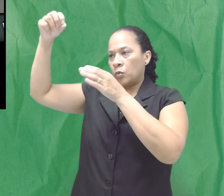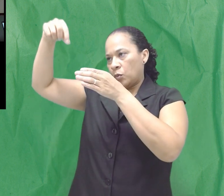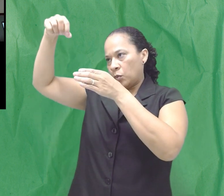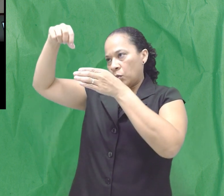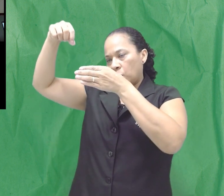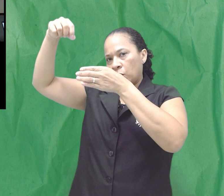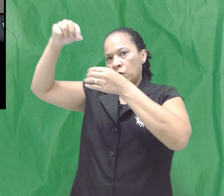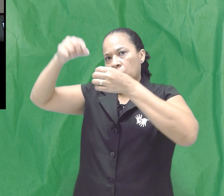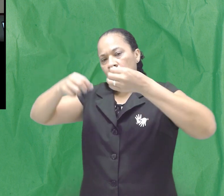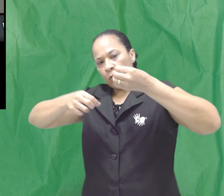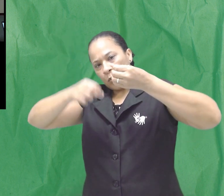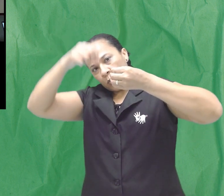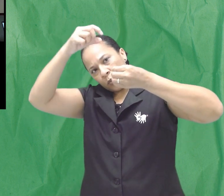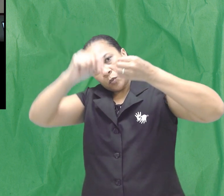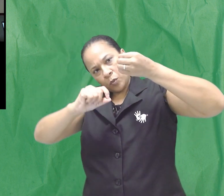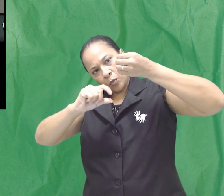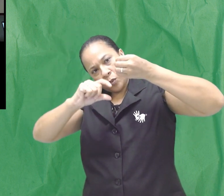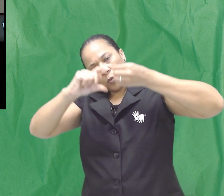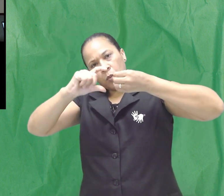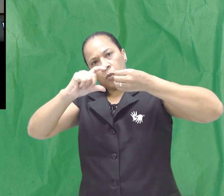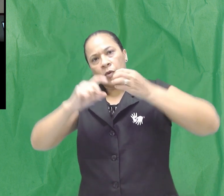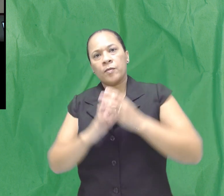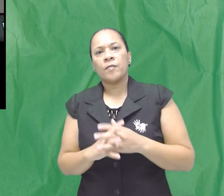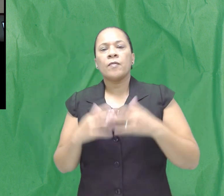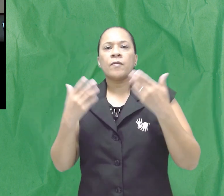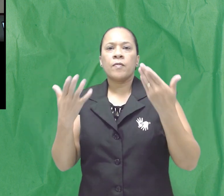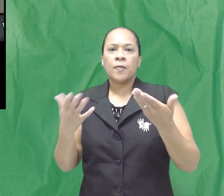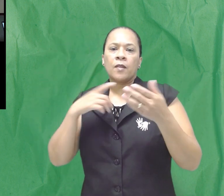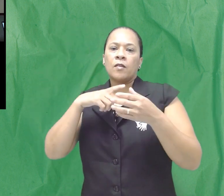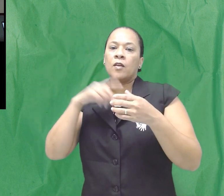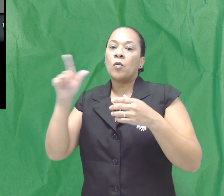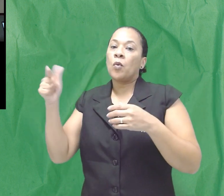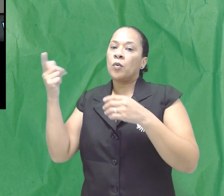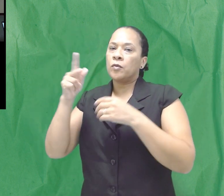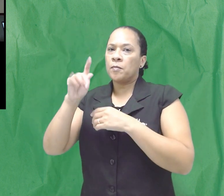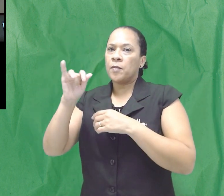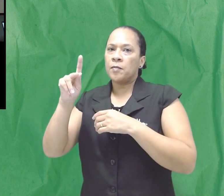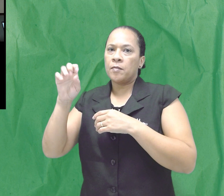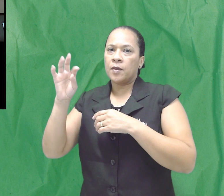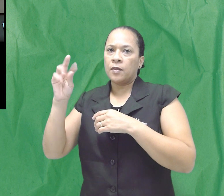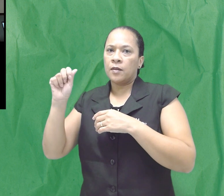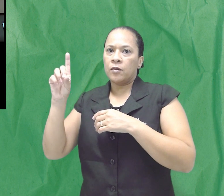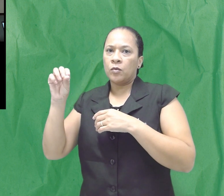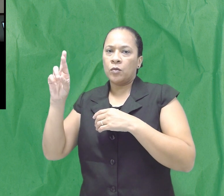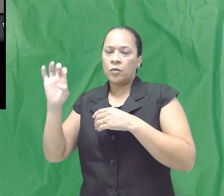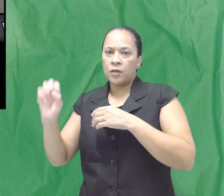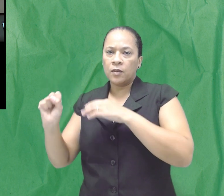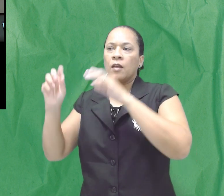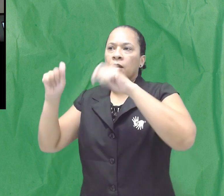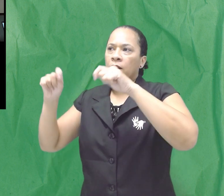pipeta. Temos também os pipetadores, que podem ser automáticos